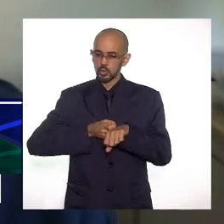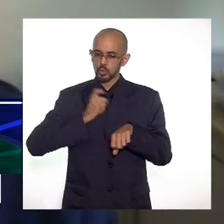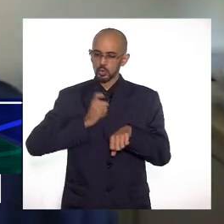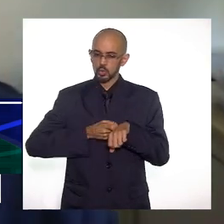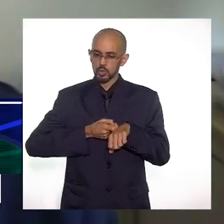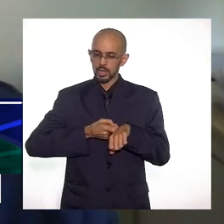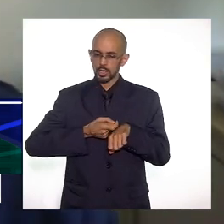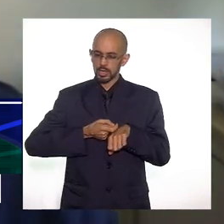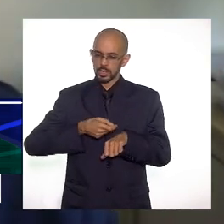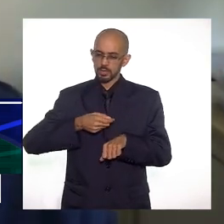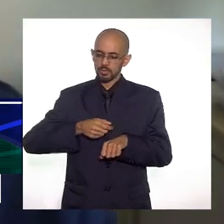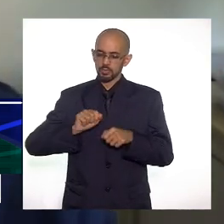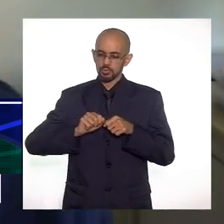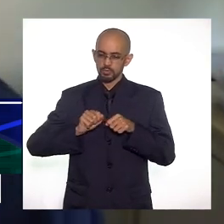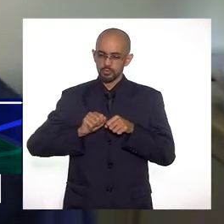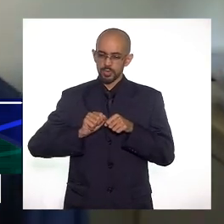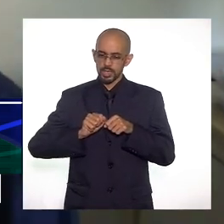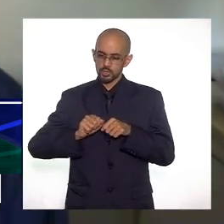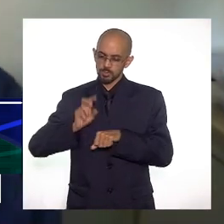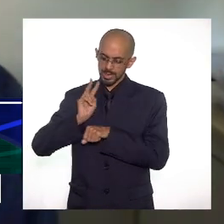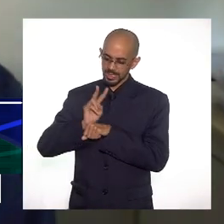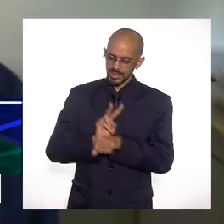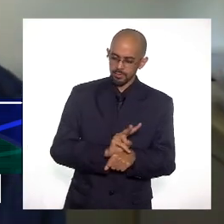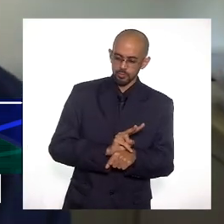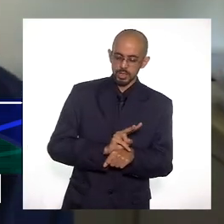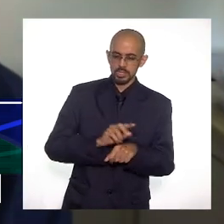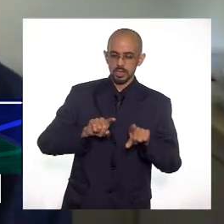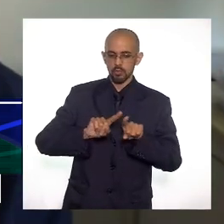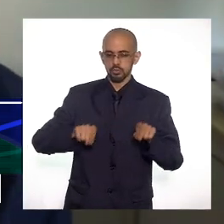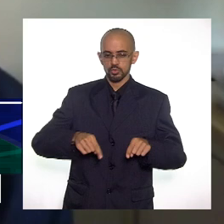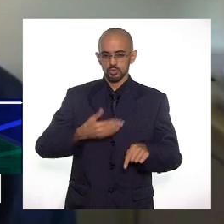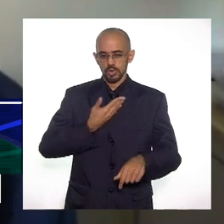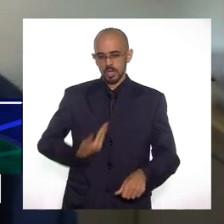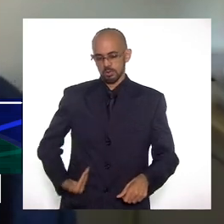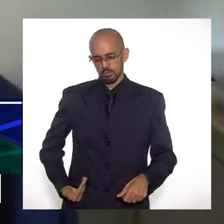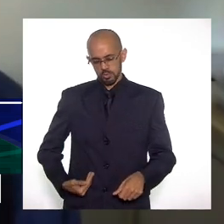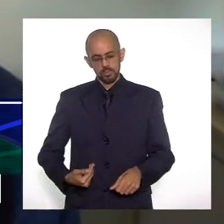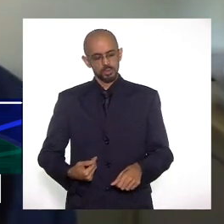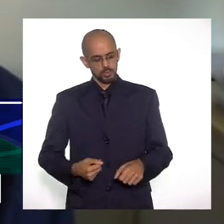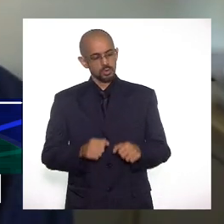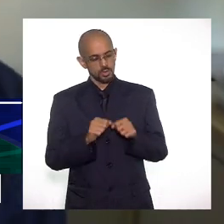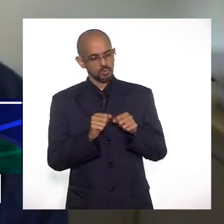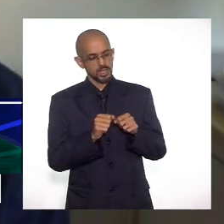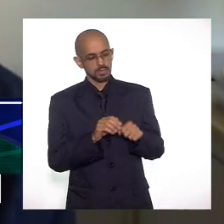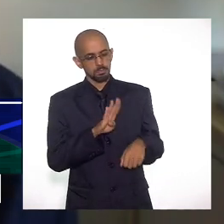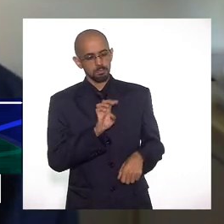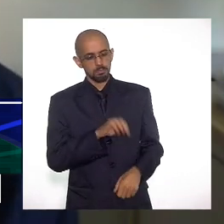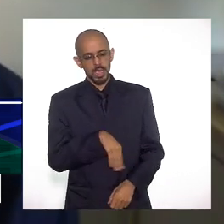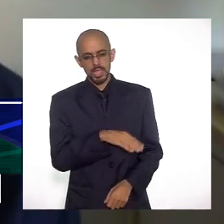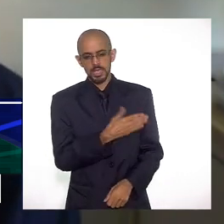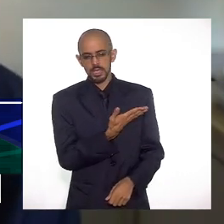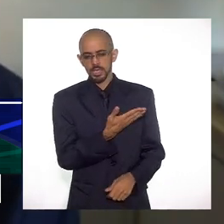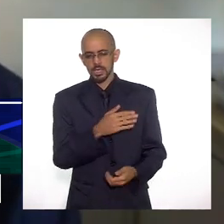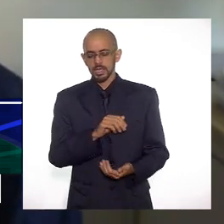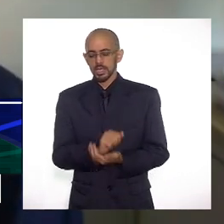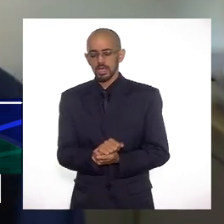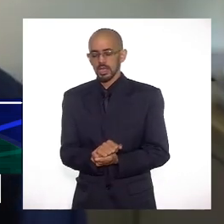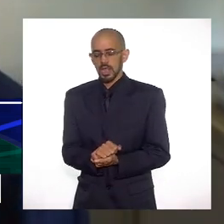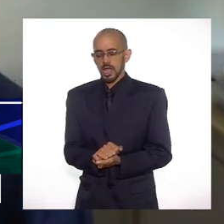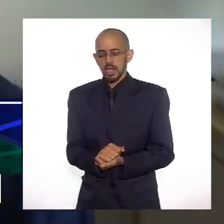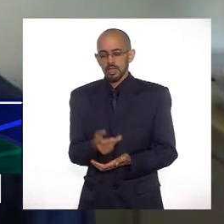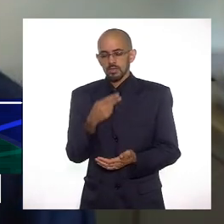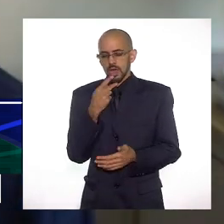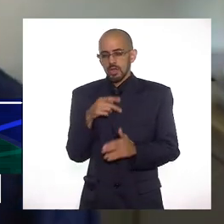funcionário público estadual, o que ela o fez muito bem, e disse que quanto às emendas,